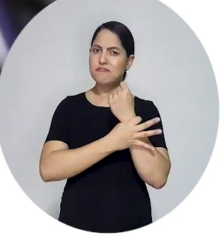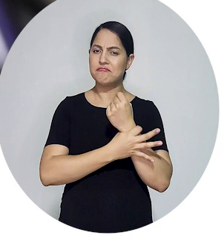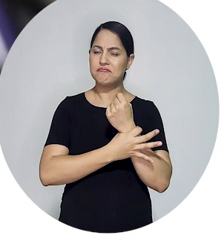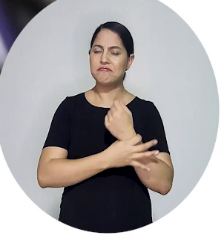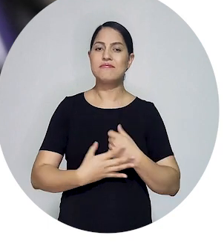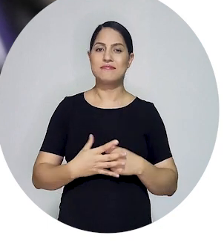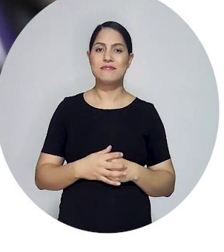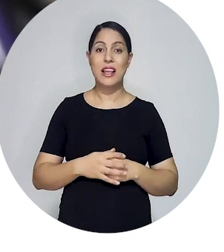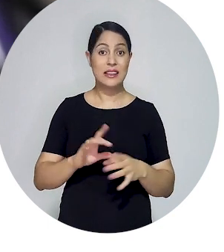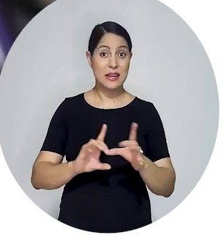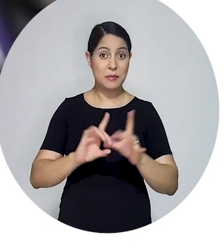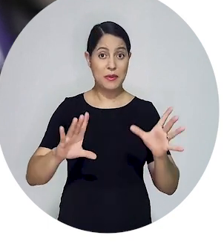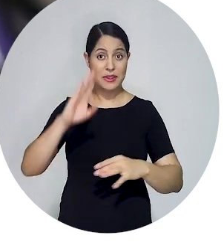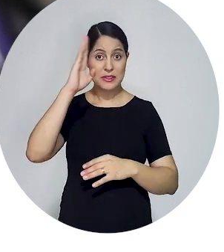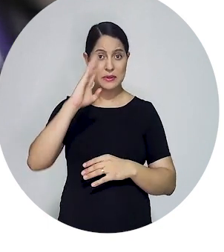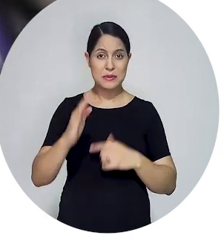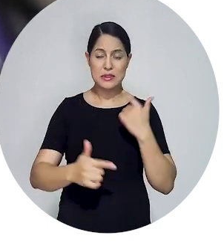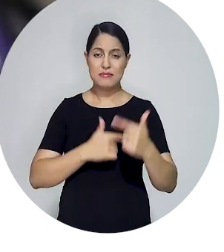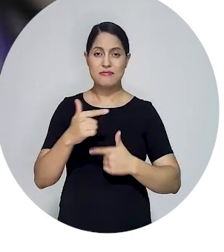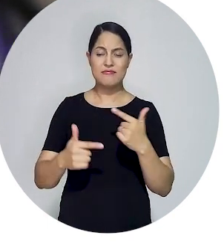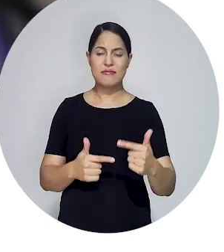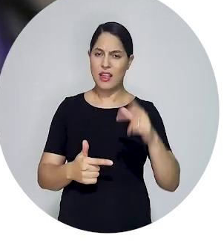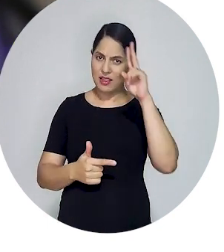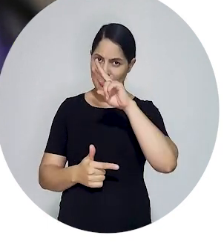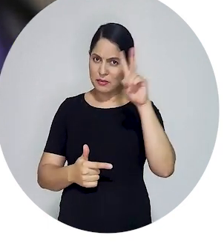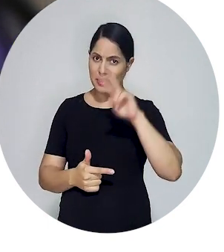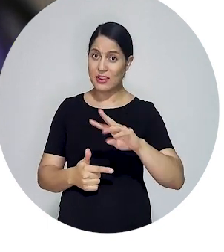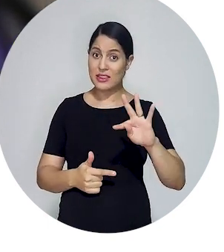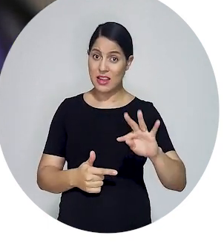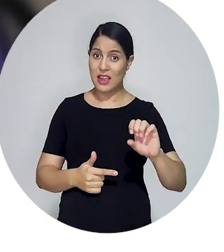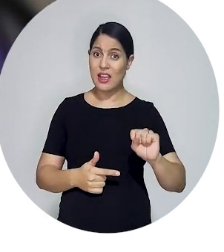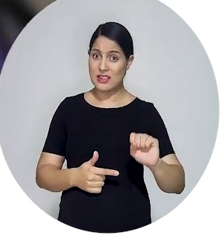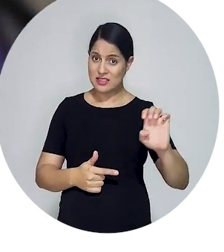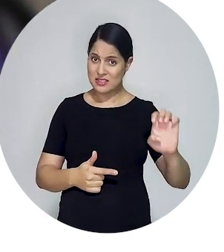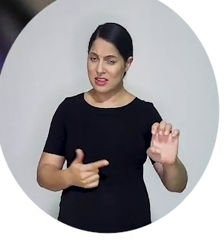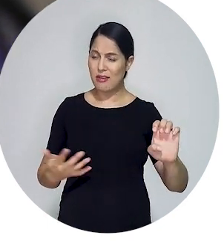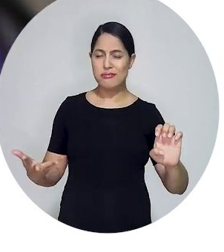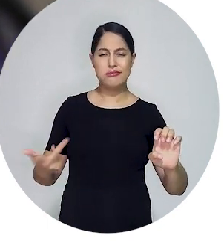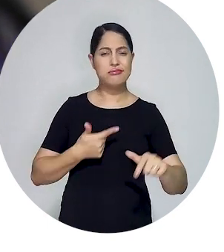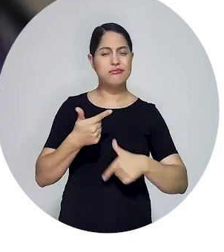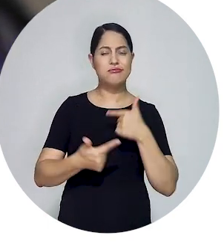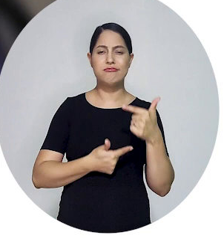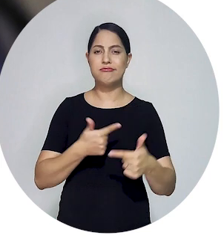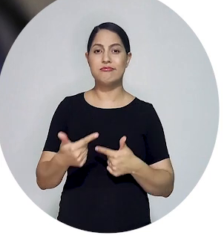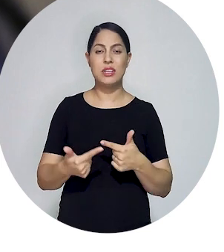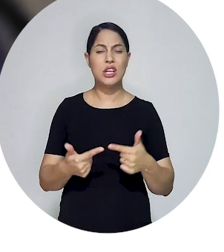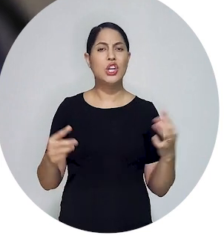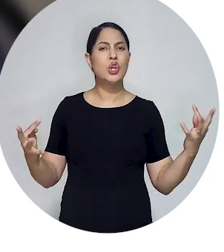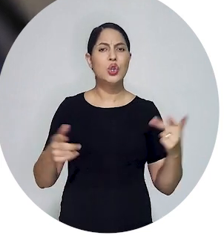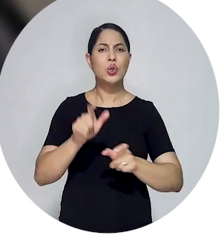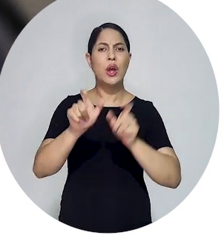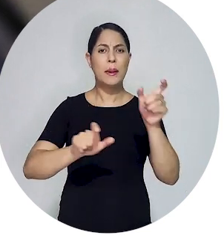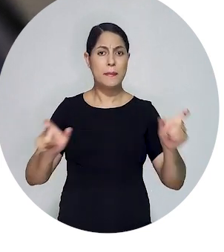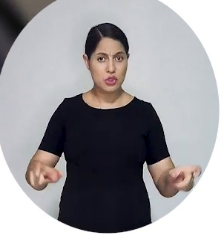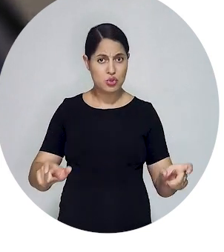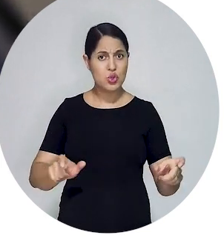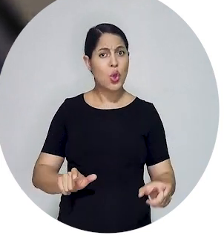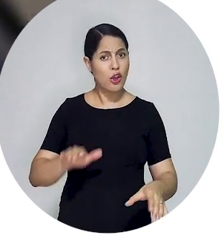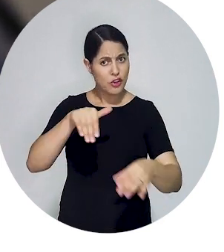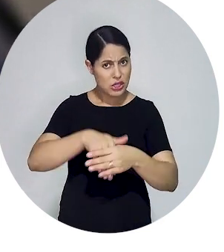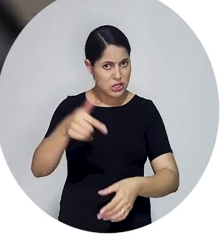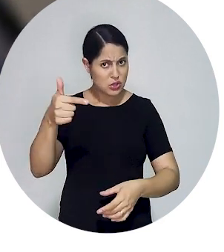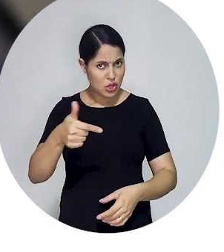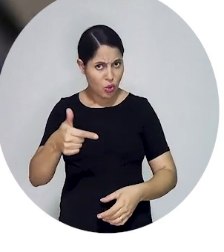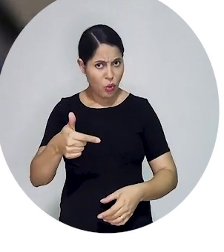soberania popular como pilar da democracia brasileira. A OAB ressalta o excelente trabalho do TSE e congratula todos os eleitos